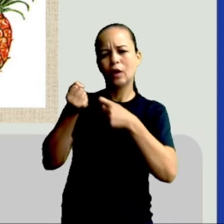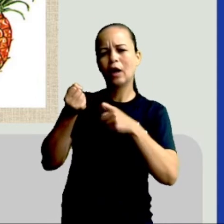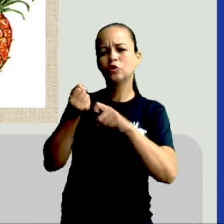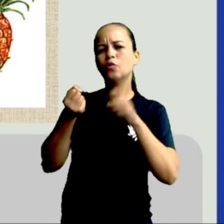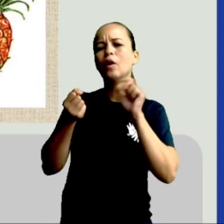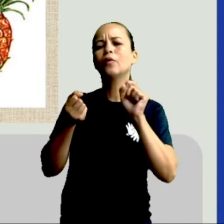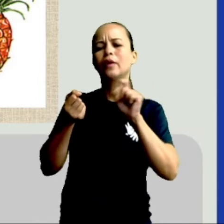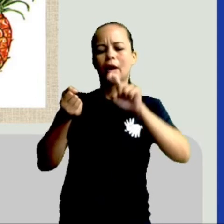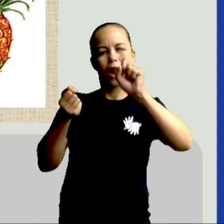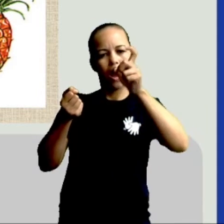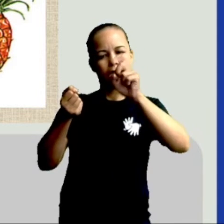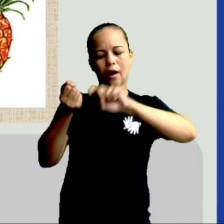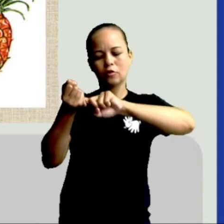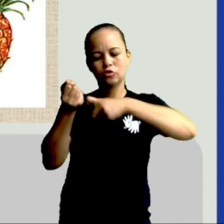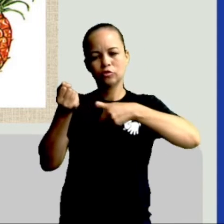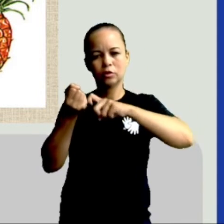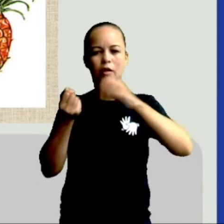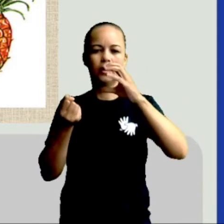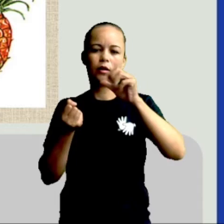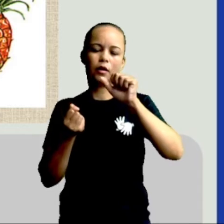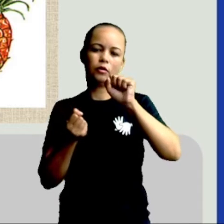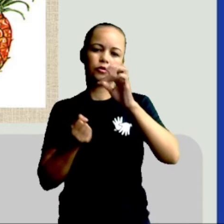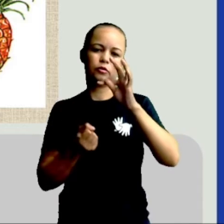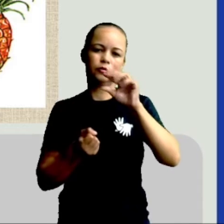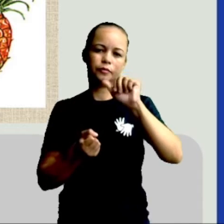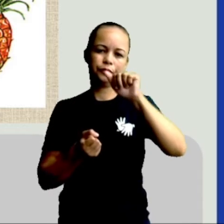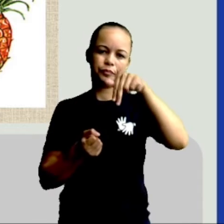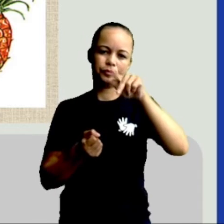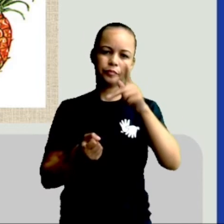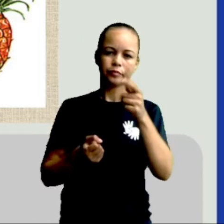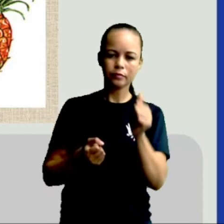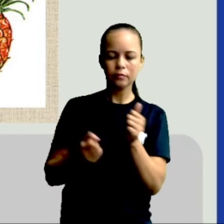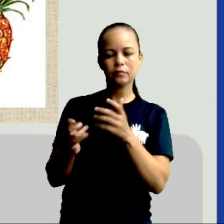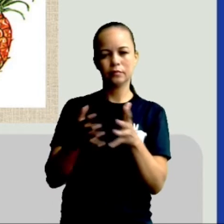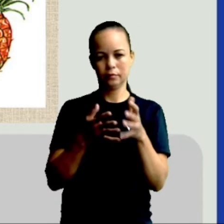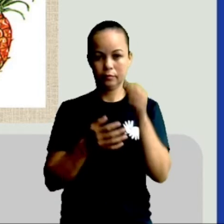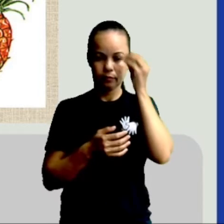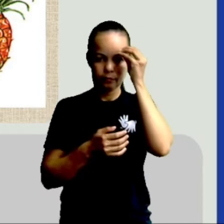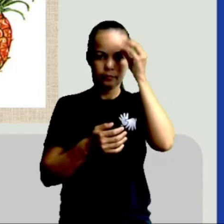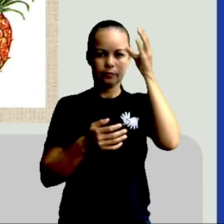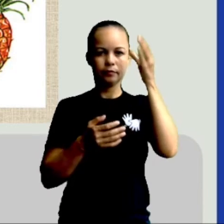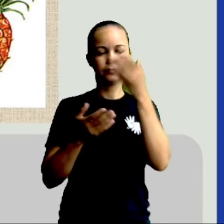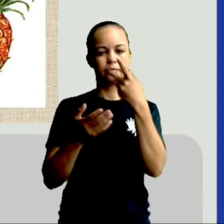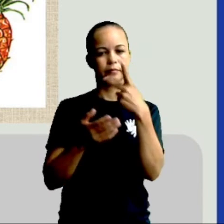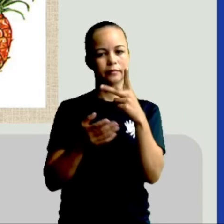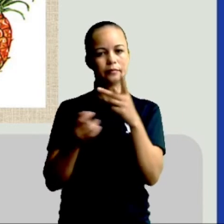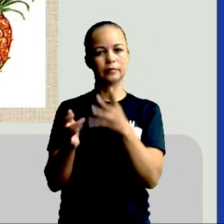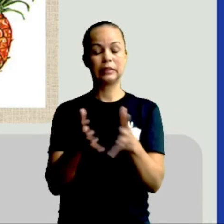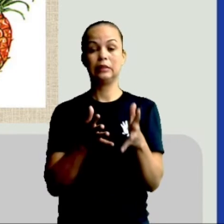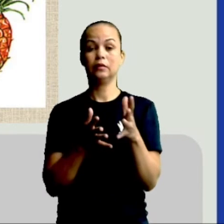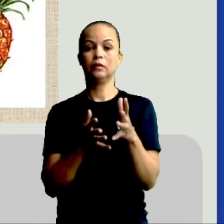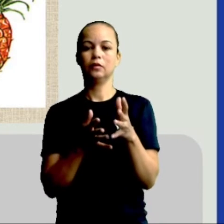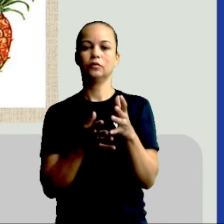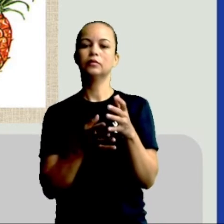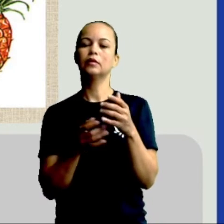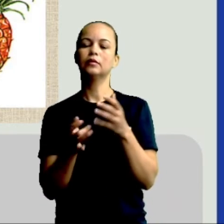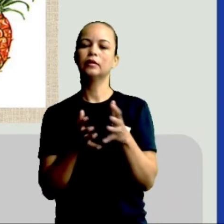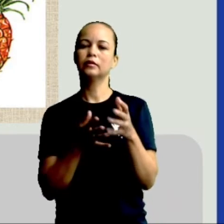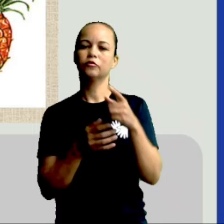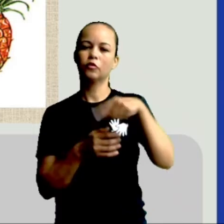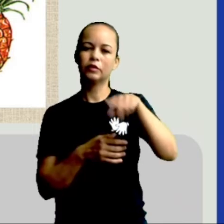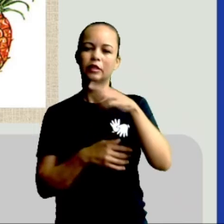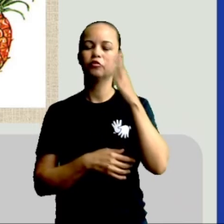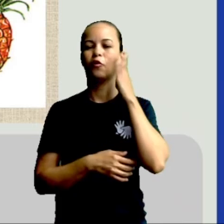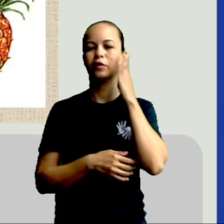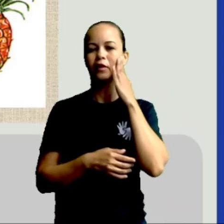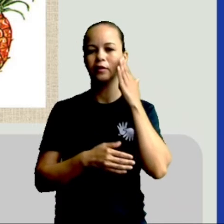aprofundar sobre esse assunto, é um conselho que eu dou para você. Vai com certeza ampliar o teu repertório intelectual e você com certeza vai se tornar cada vez